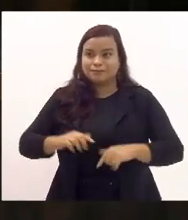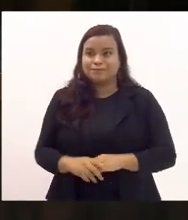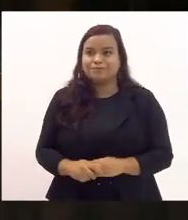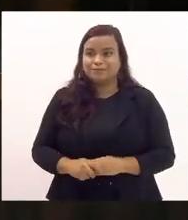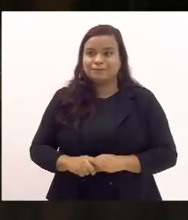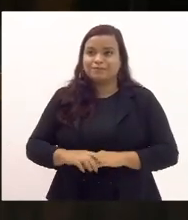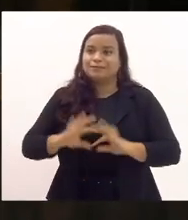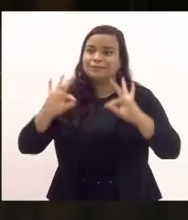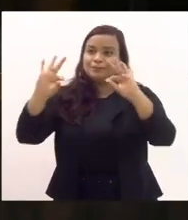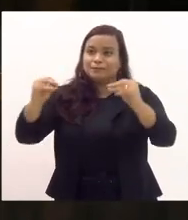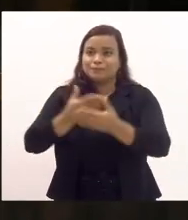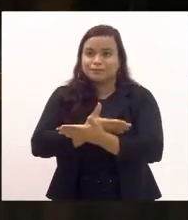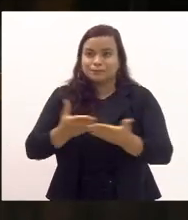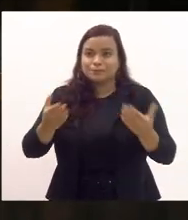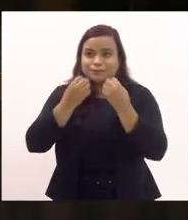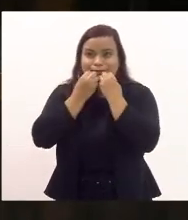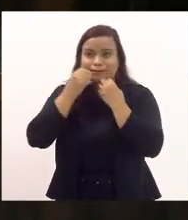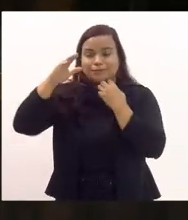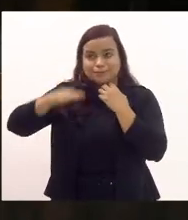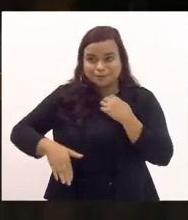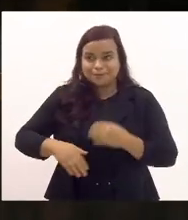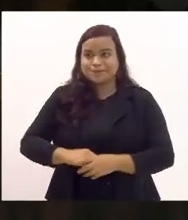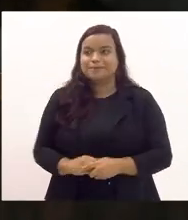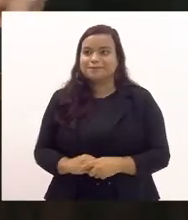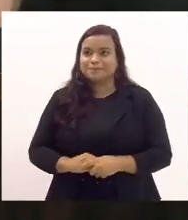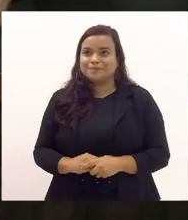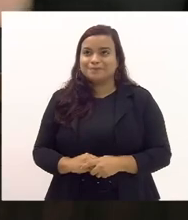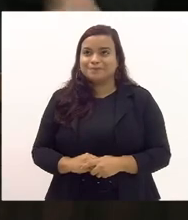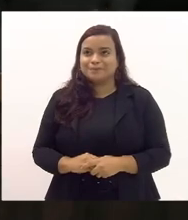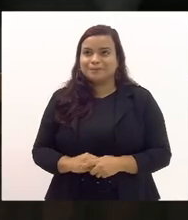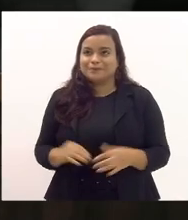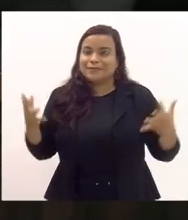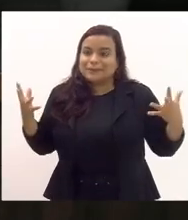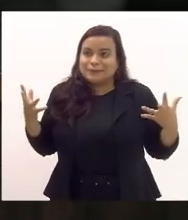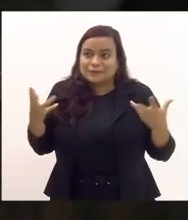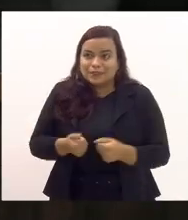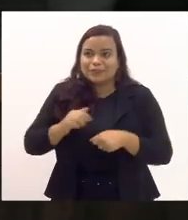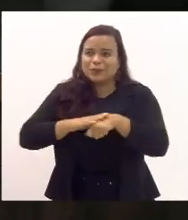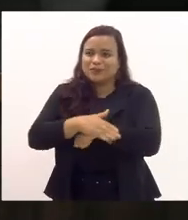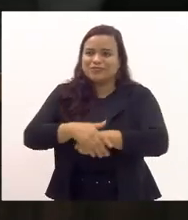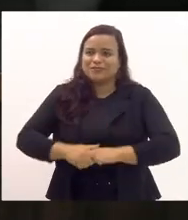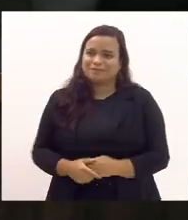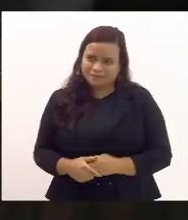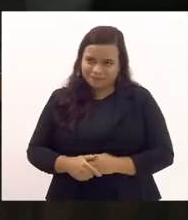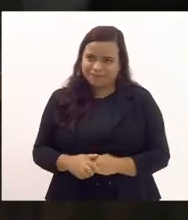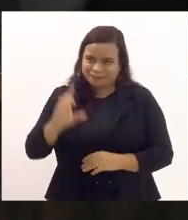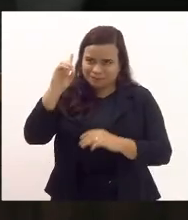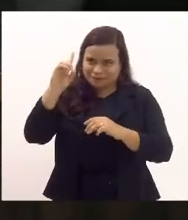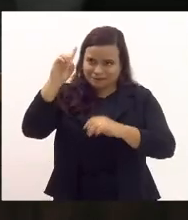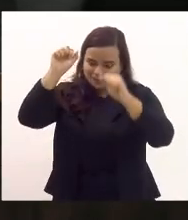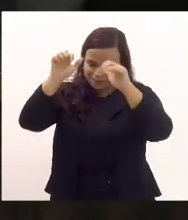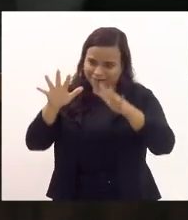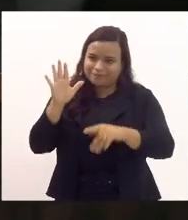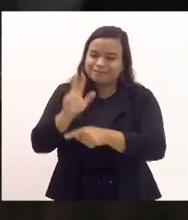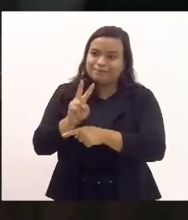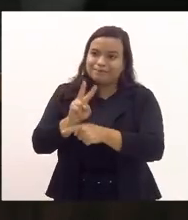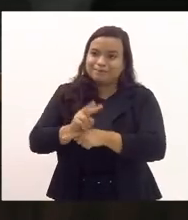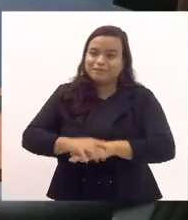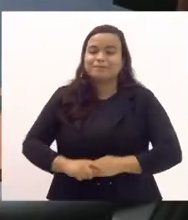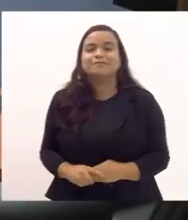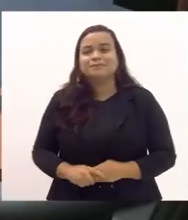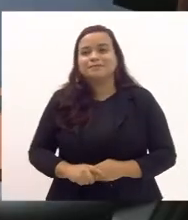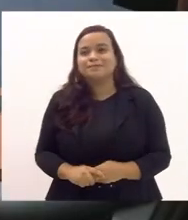sessão Tenham todos um ótimo final de tarde e uma excelente noite com a proteção divina